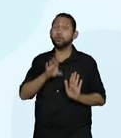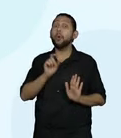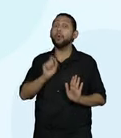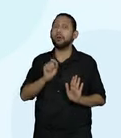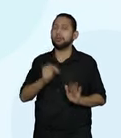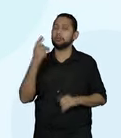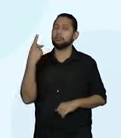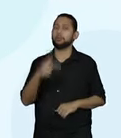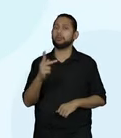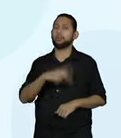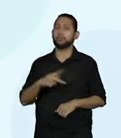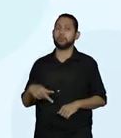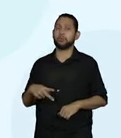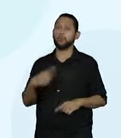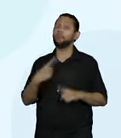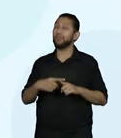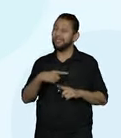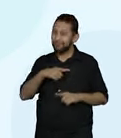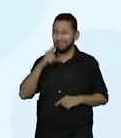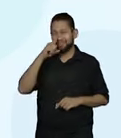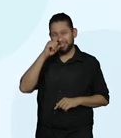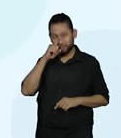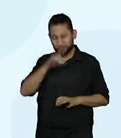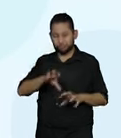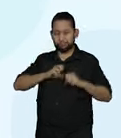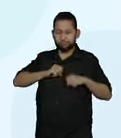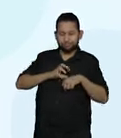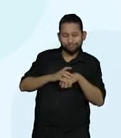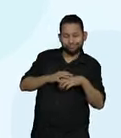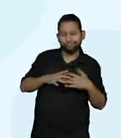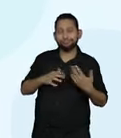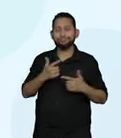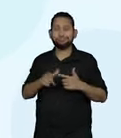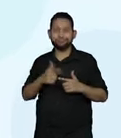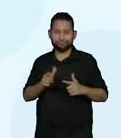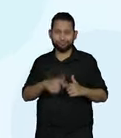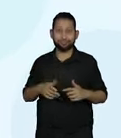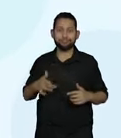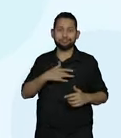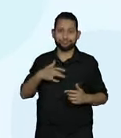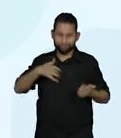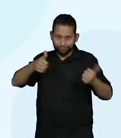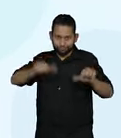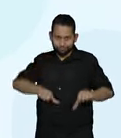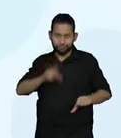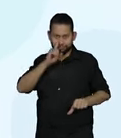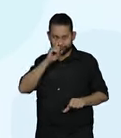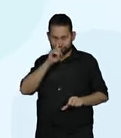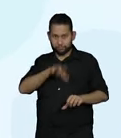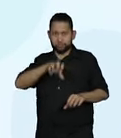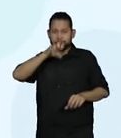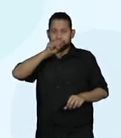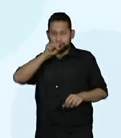seus professores, pois há alguns riscos envolvidos. Trabalhando em um laboratório, devemos considerar toda a substância